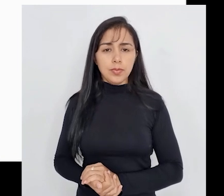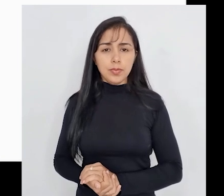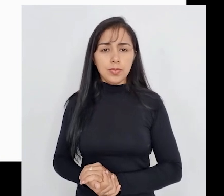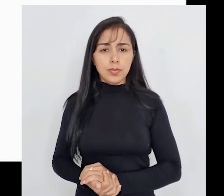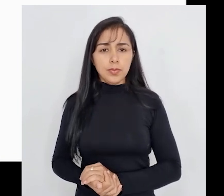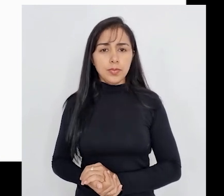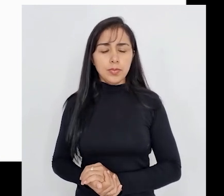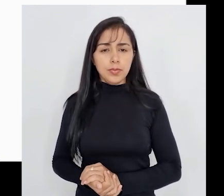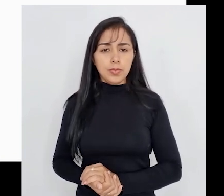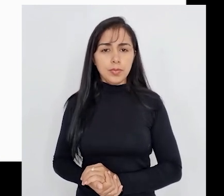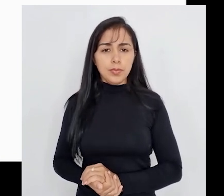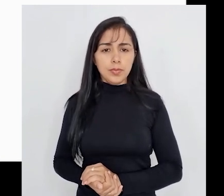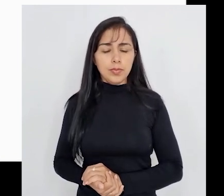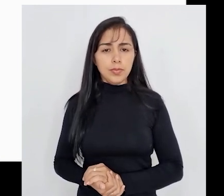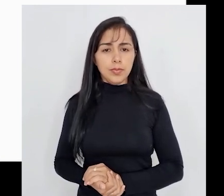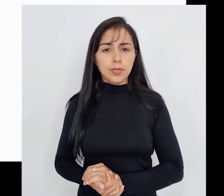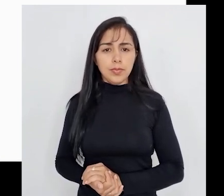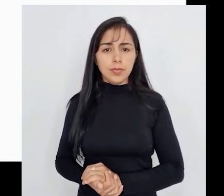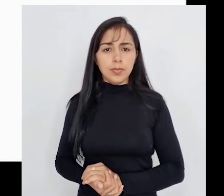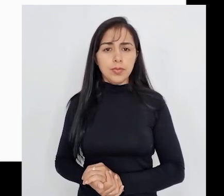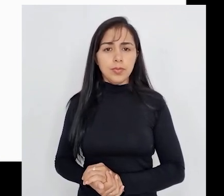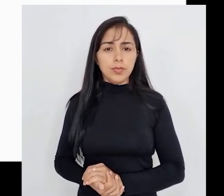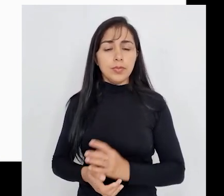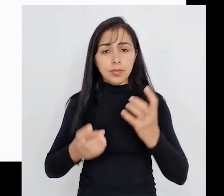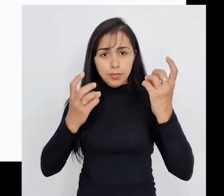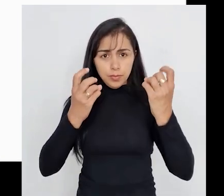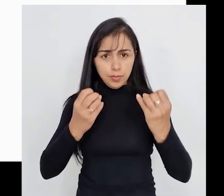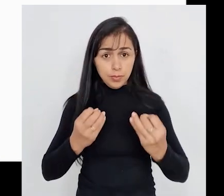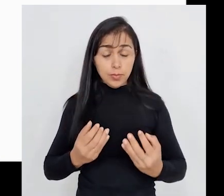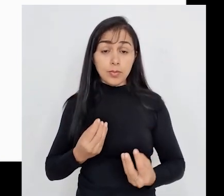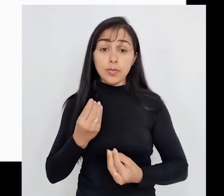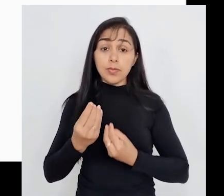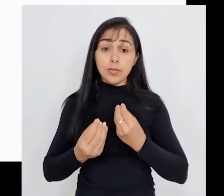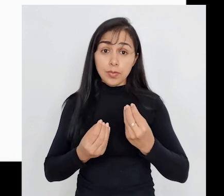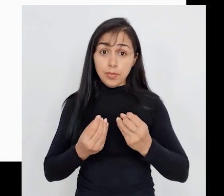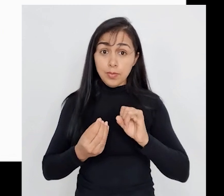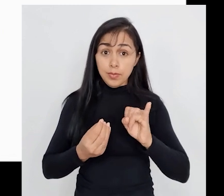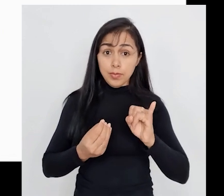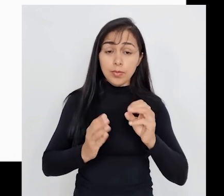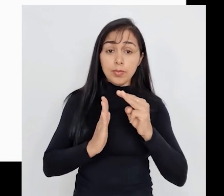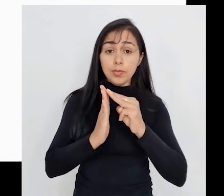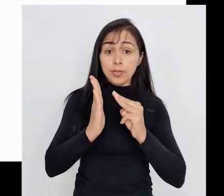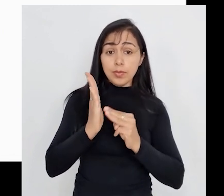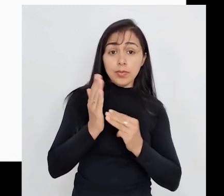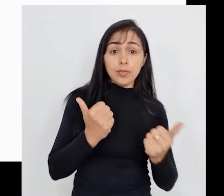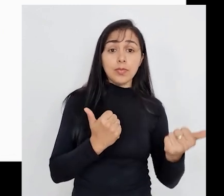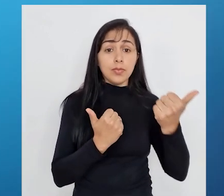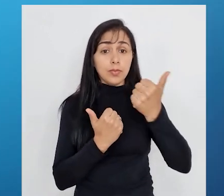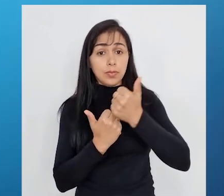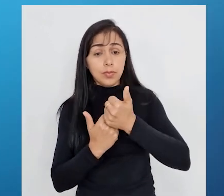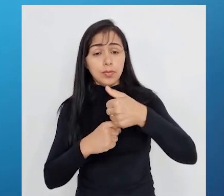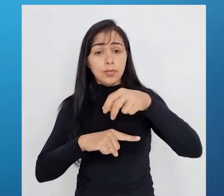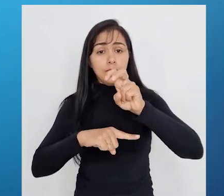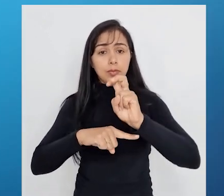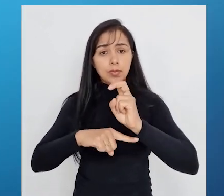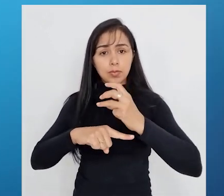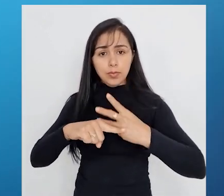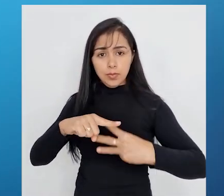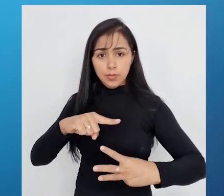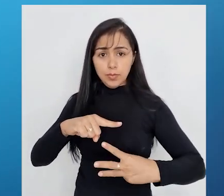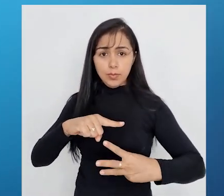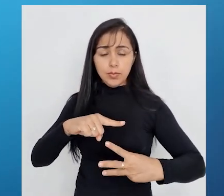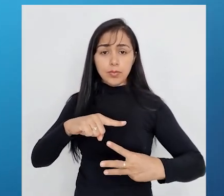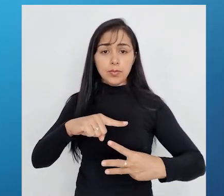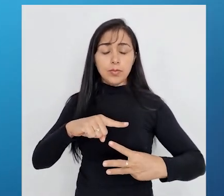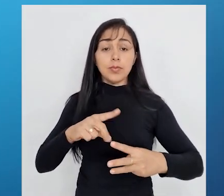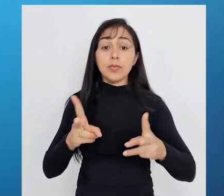Então, vou apagar aqui para a gente fazer o que acontece quando o x for o valor de 5 sobre 3. Então, lembra que nós